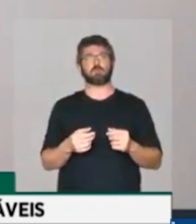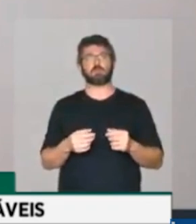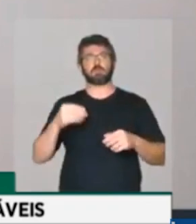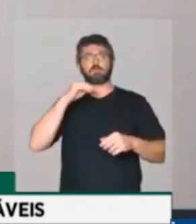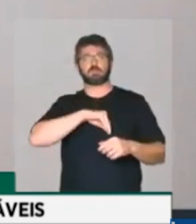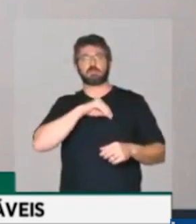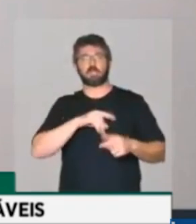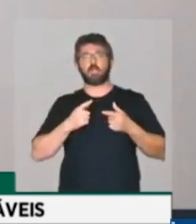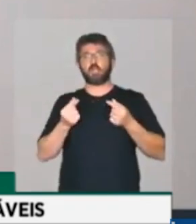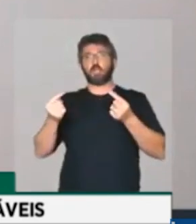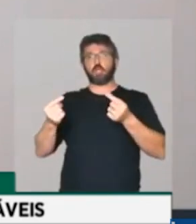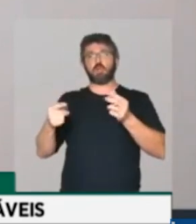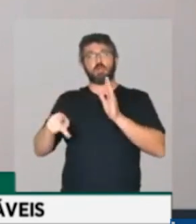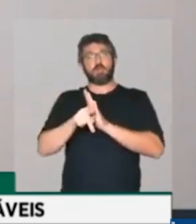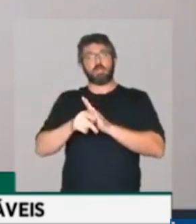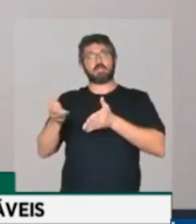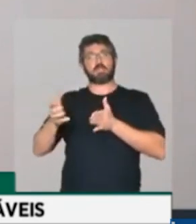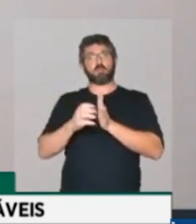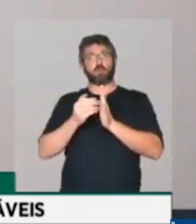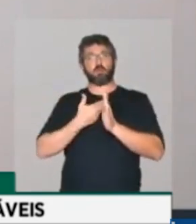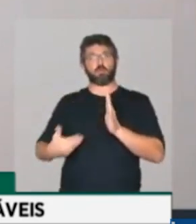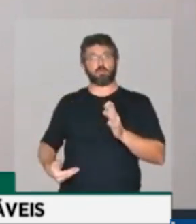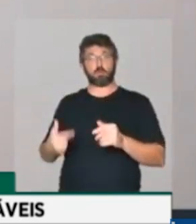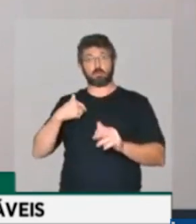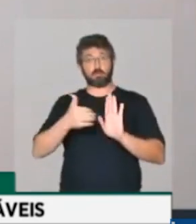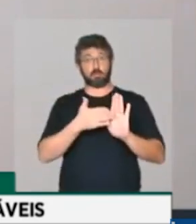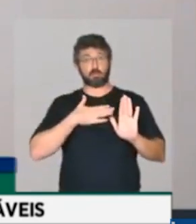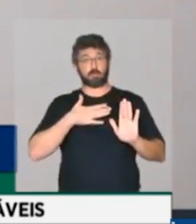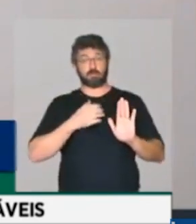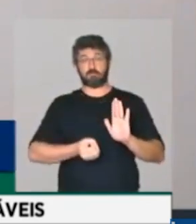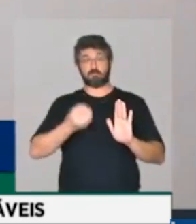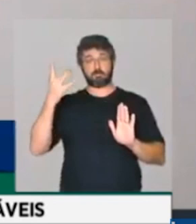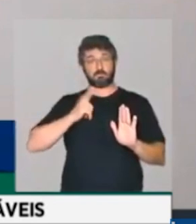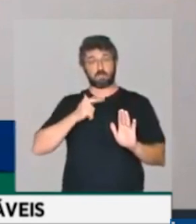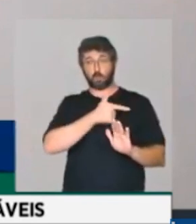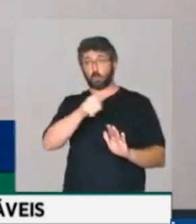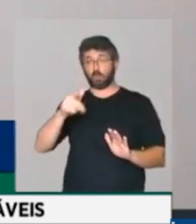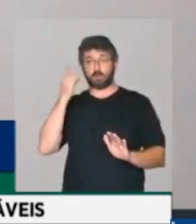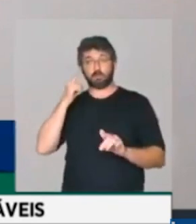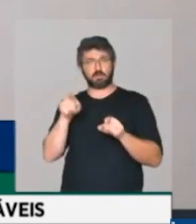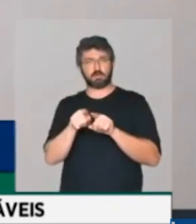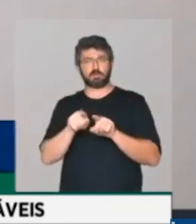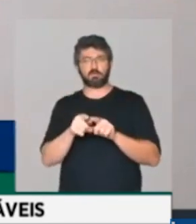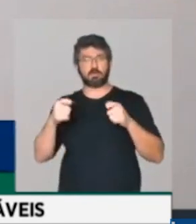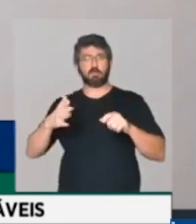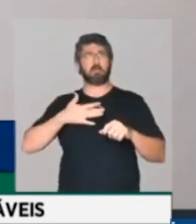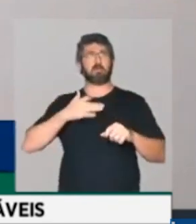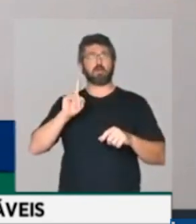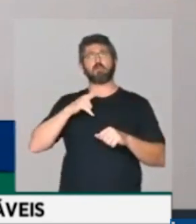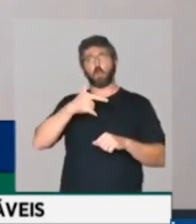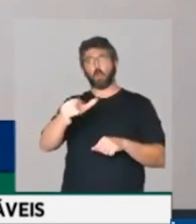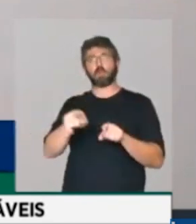de salários da elite do funcionalismo público, tem uma proposição de minha autoria, e tem várias outras proposições de outros deputados, não faço nenhuma questão que seja minha,